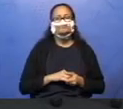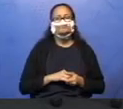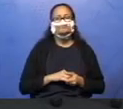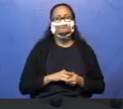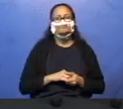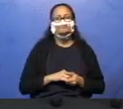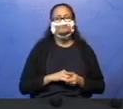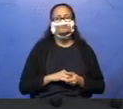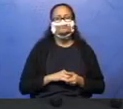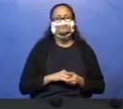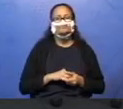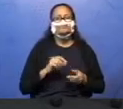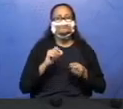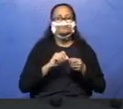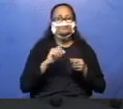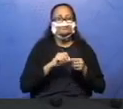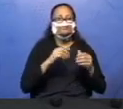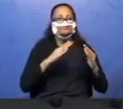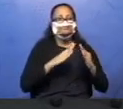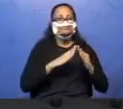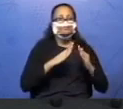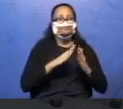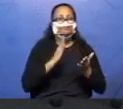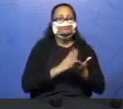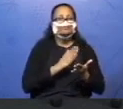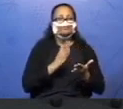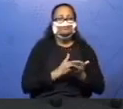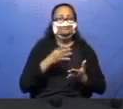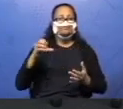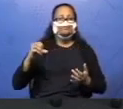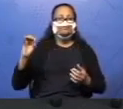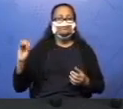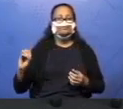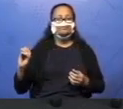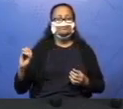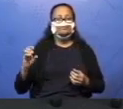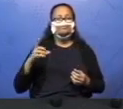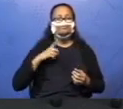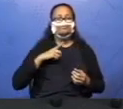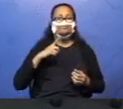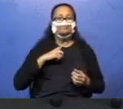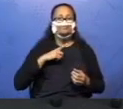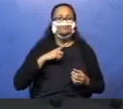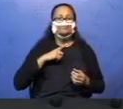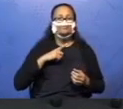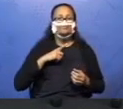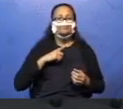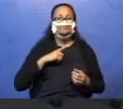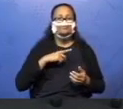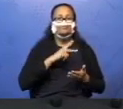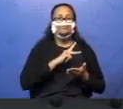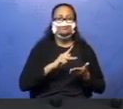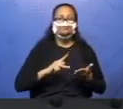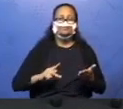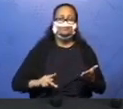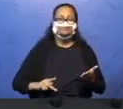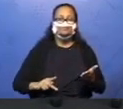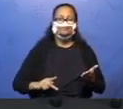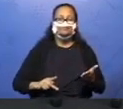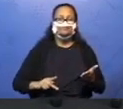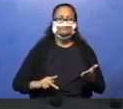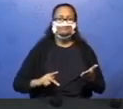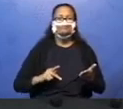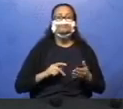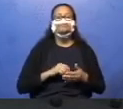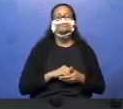Para casa também, lá na página 90, vai ter um poeminha do Pedro Bandeira.